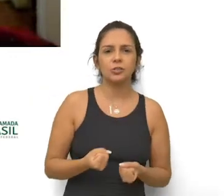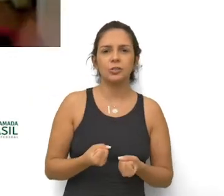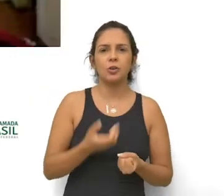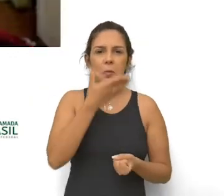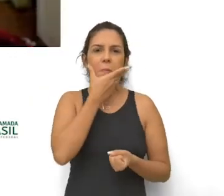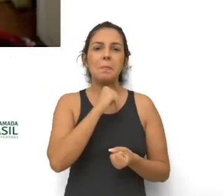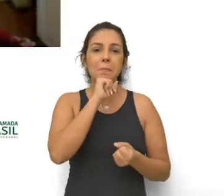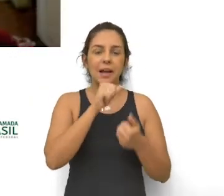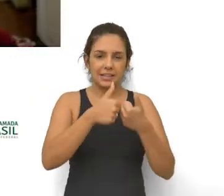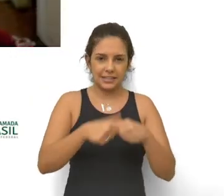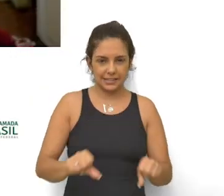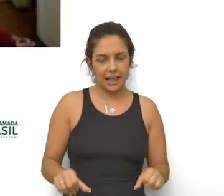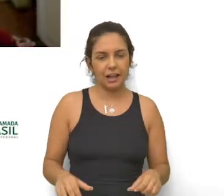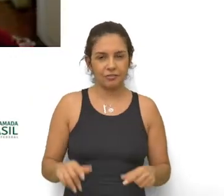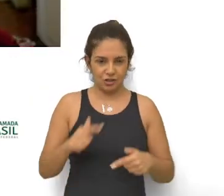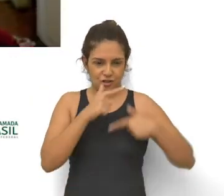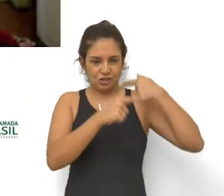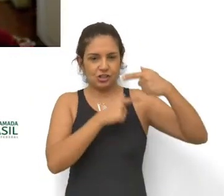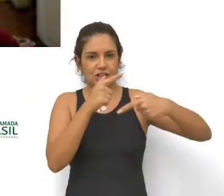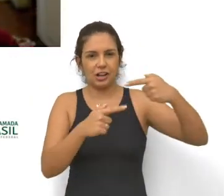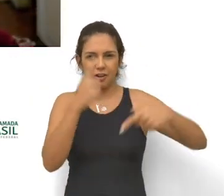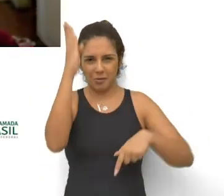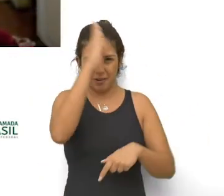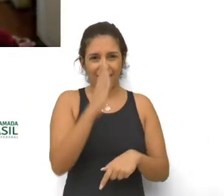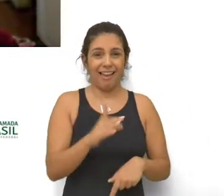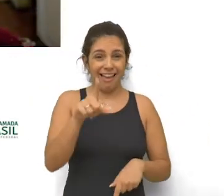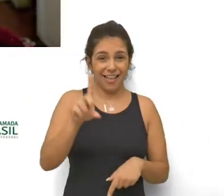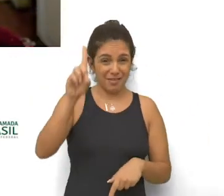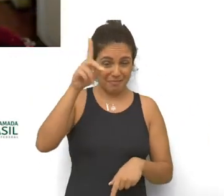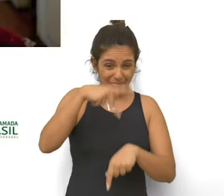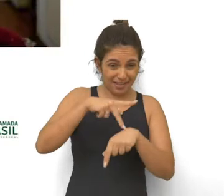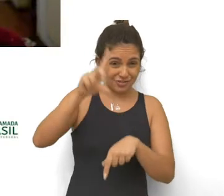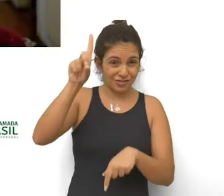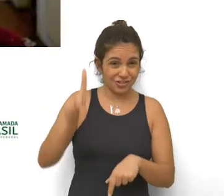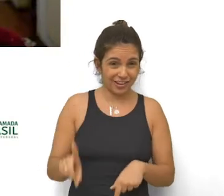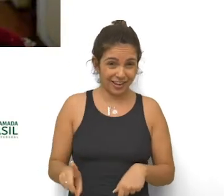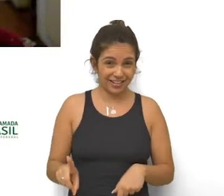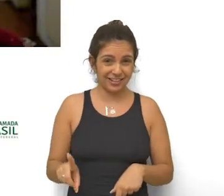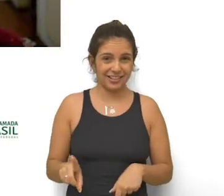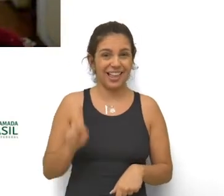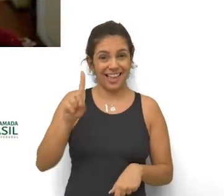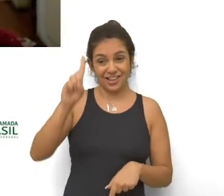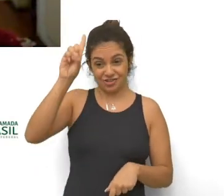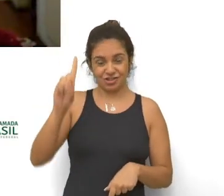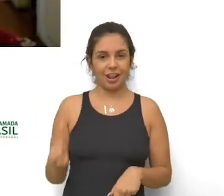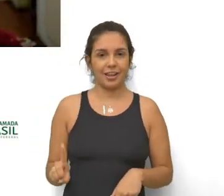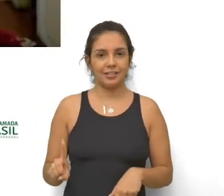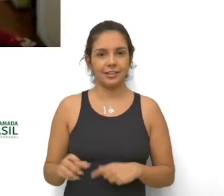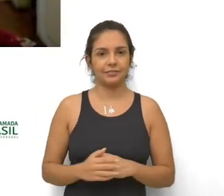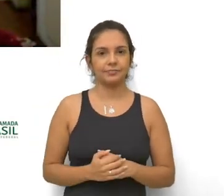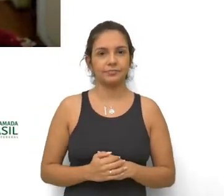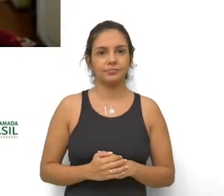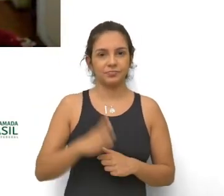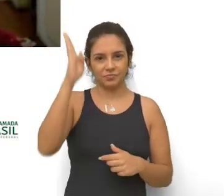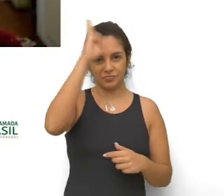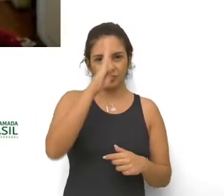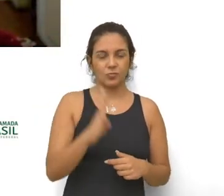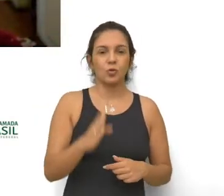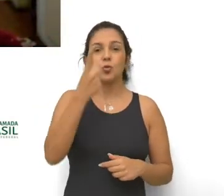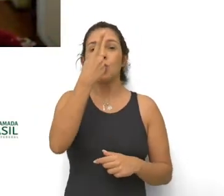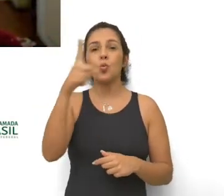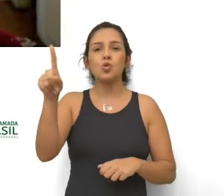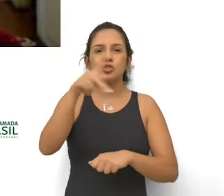delas estavam, enfim. O Brasil é um país de direita, a tendência do Brasil é ser de direita. O Brasil foi o